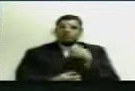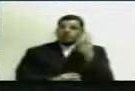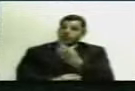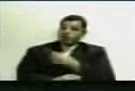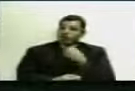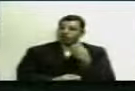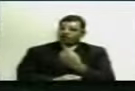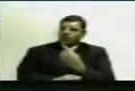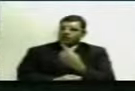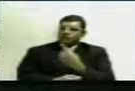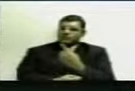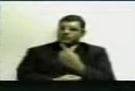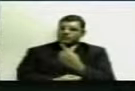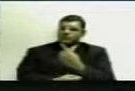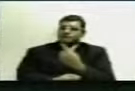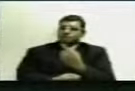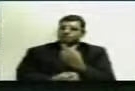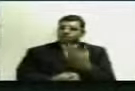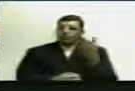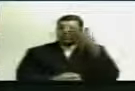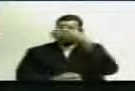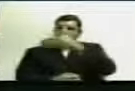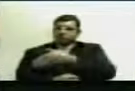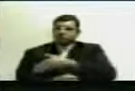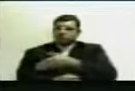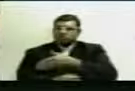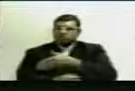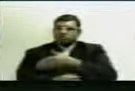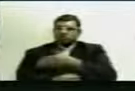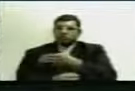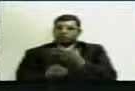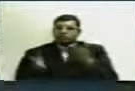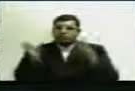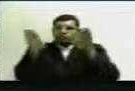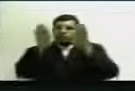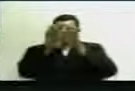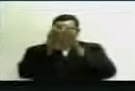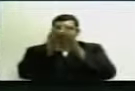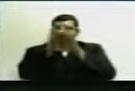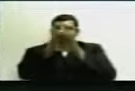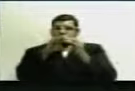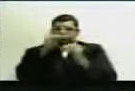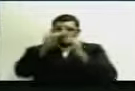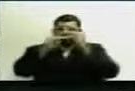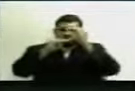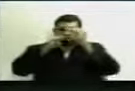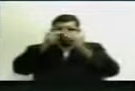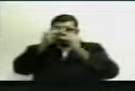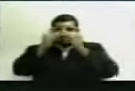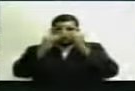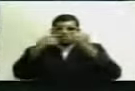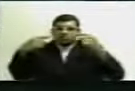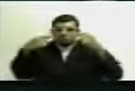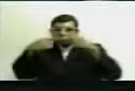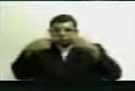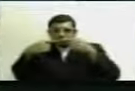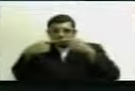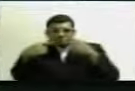Nós estamos às portas do fechamento de um processo que